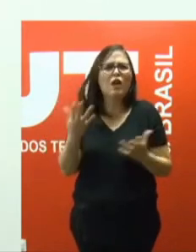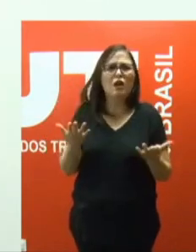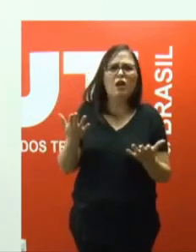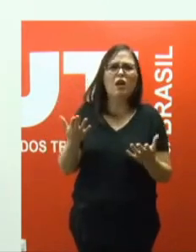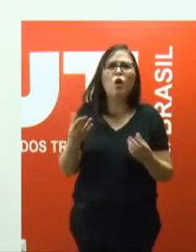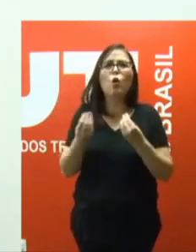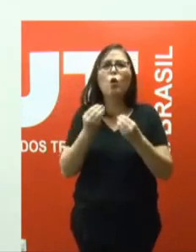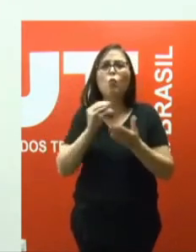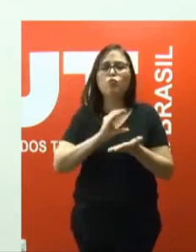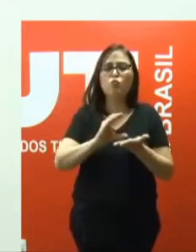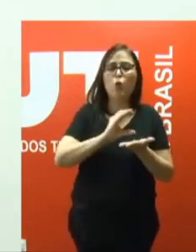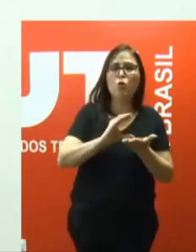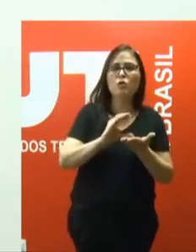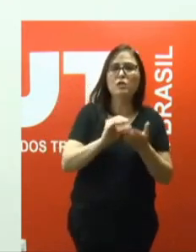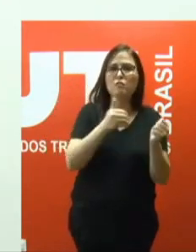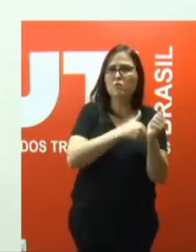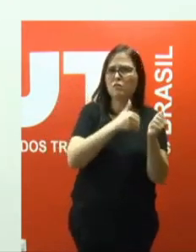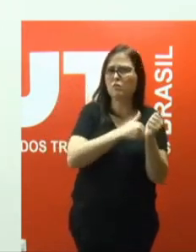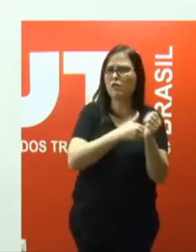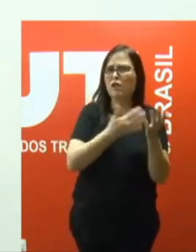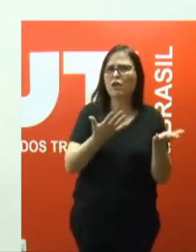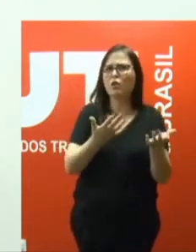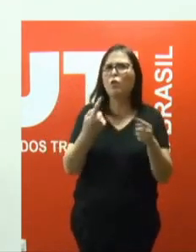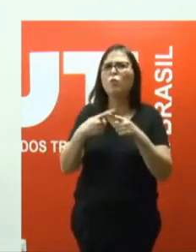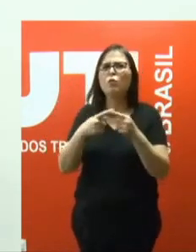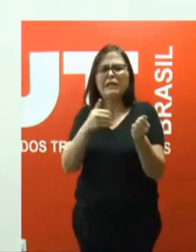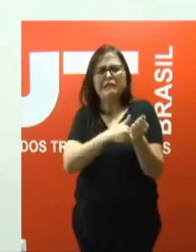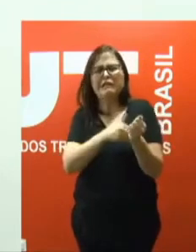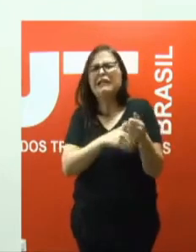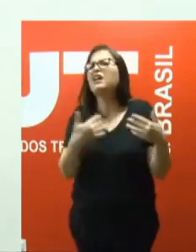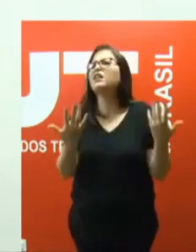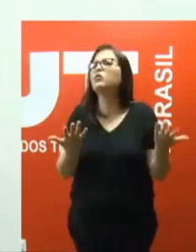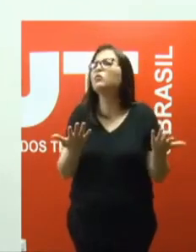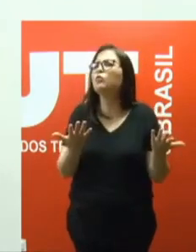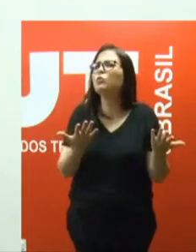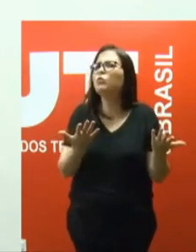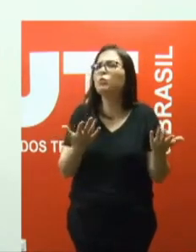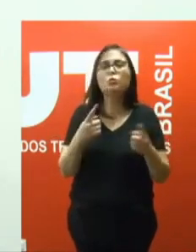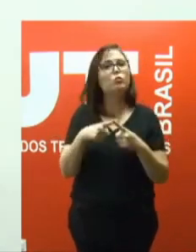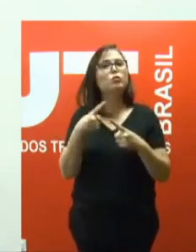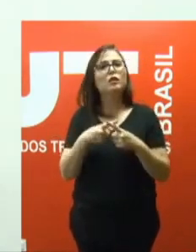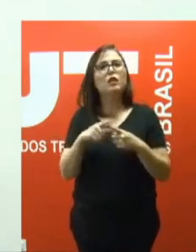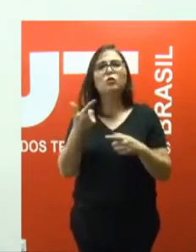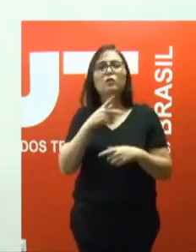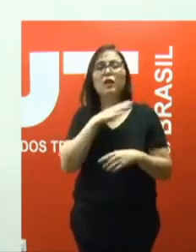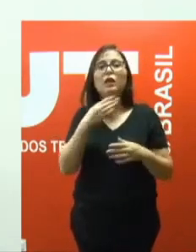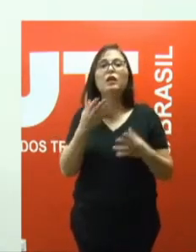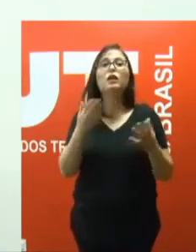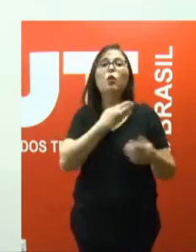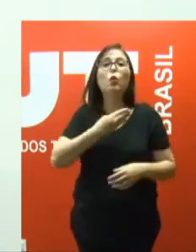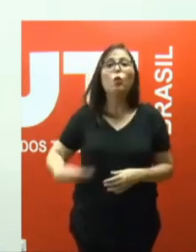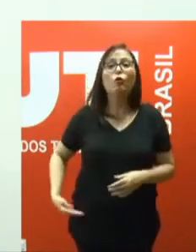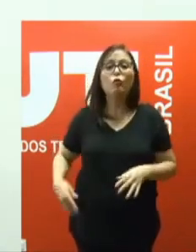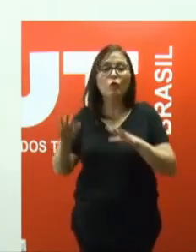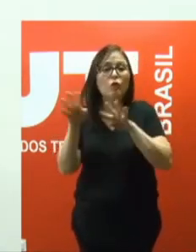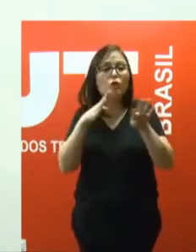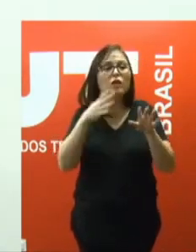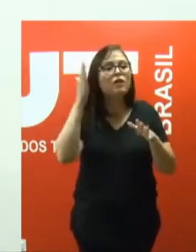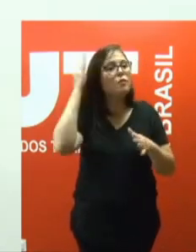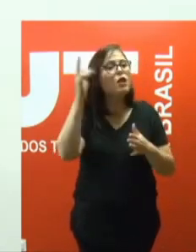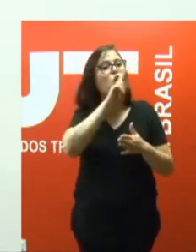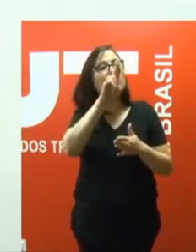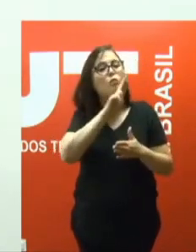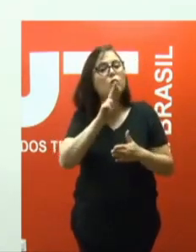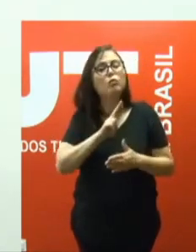boa, por que que não é público? Por que que fizeram uma coisa secreta? Por que que a gente não sabe o nome do deputado que recebe?